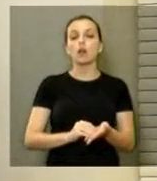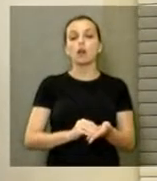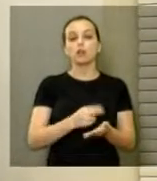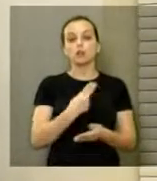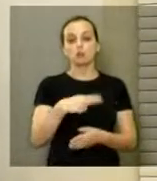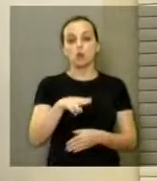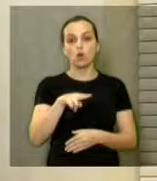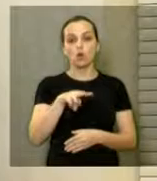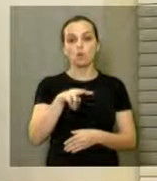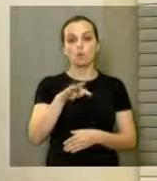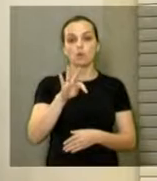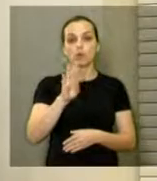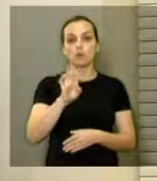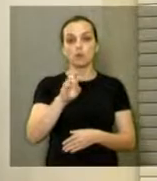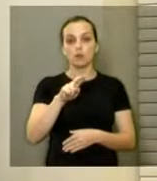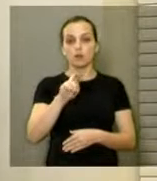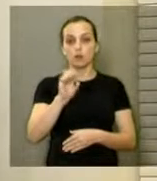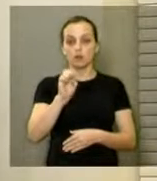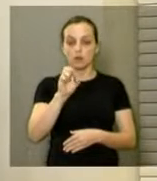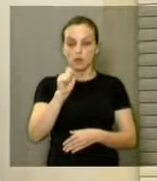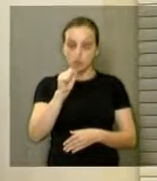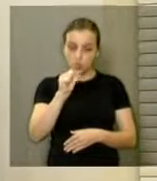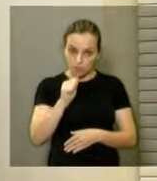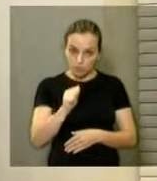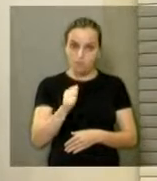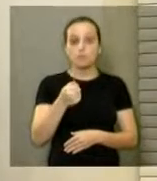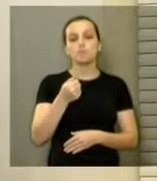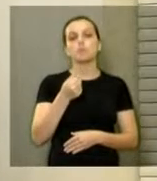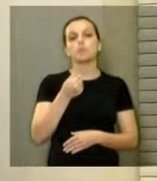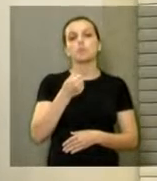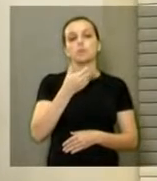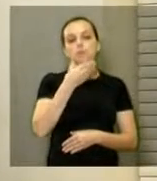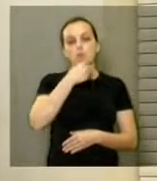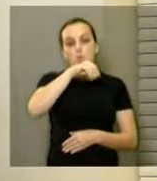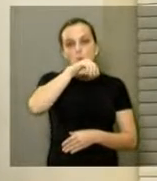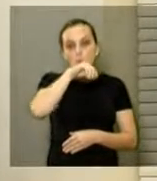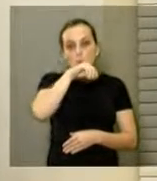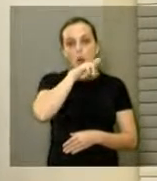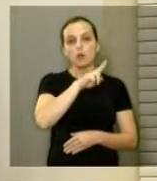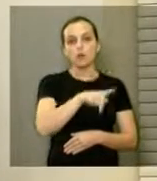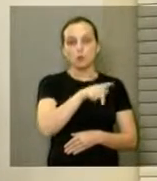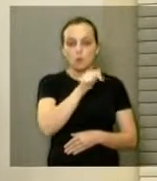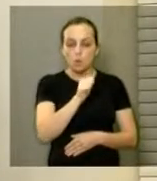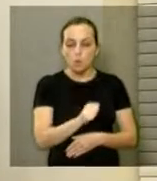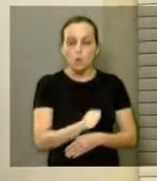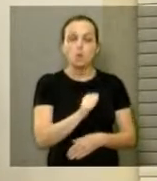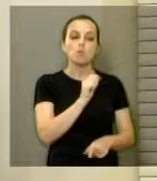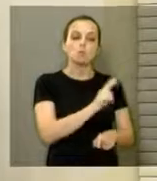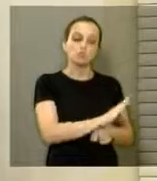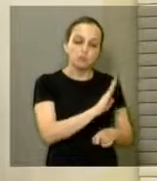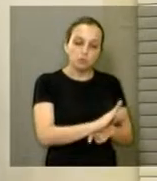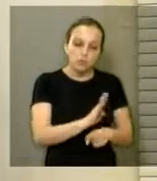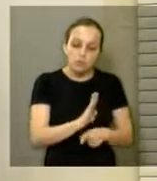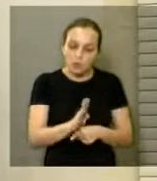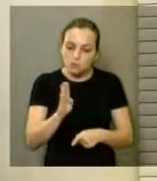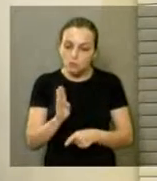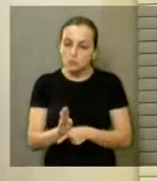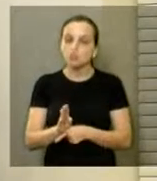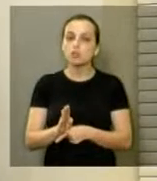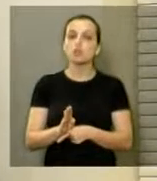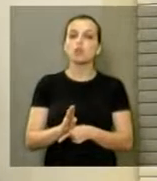pai dela foi internado, ficou na UPA, foi atendido, foi feito o diagnóstico de pneumonia,